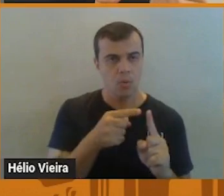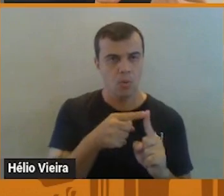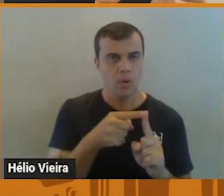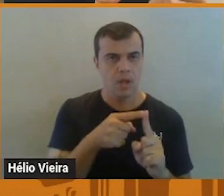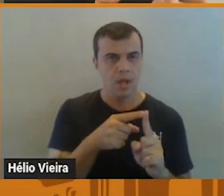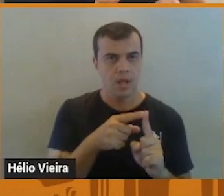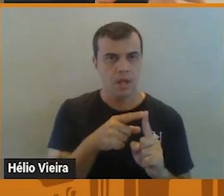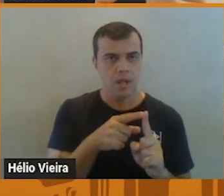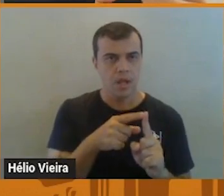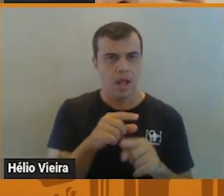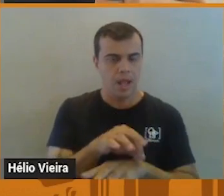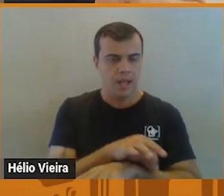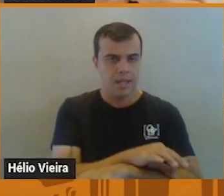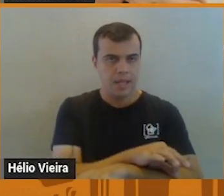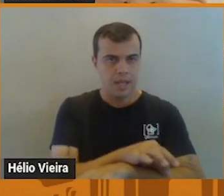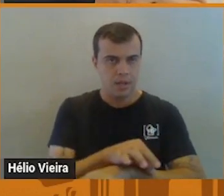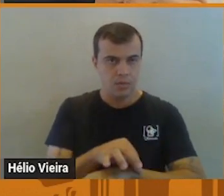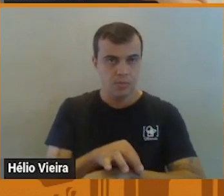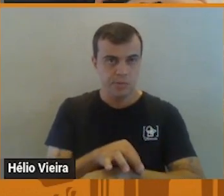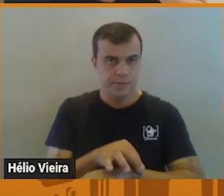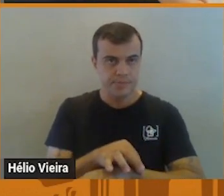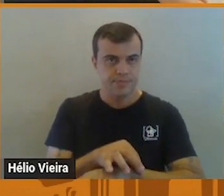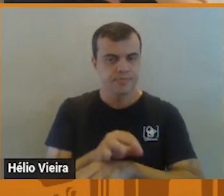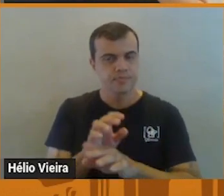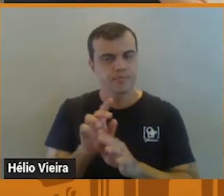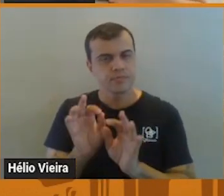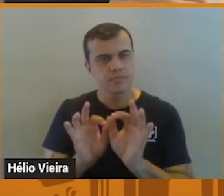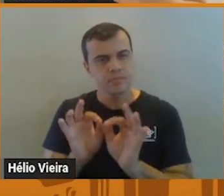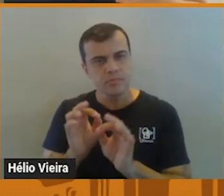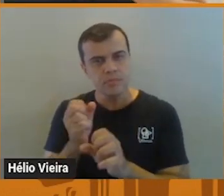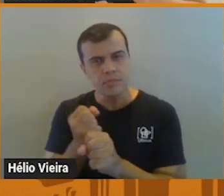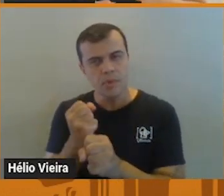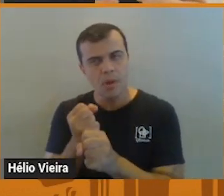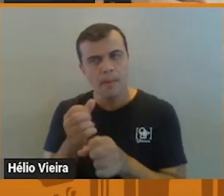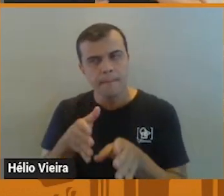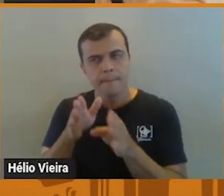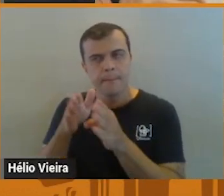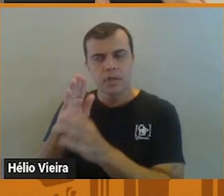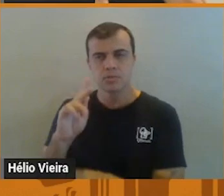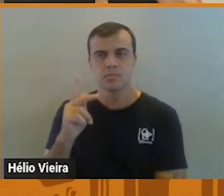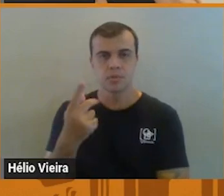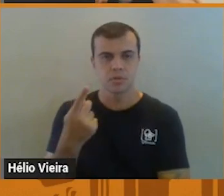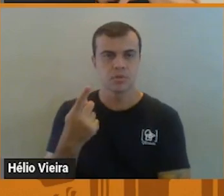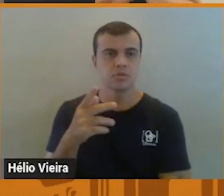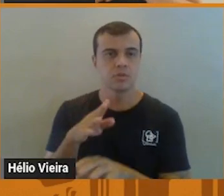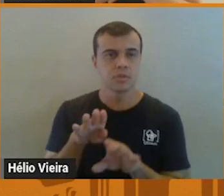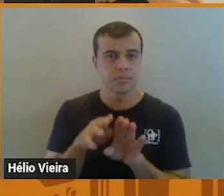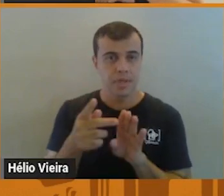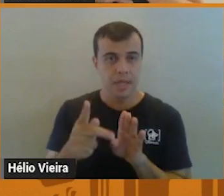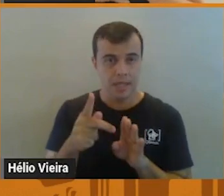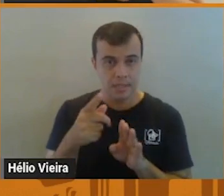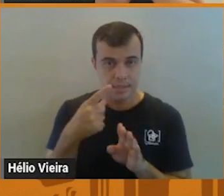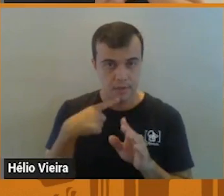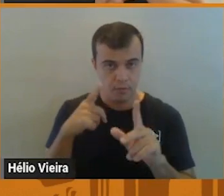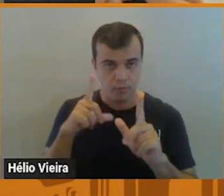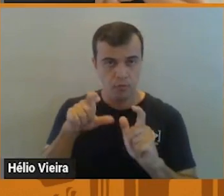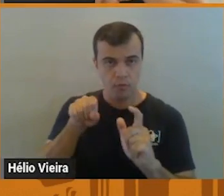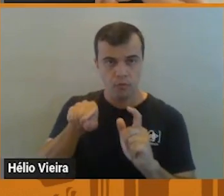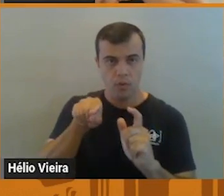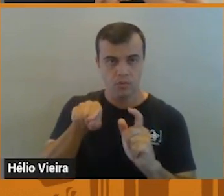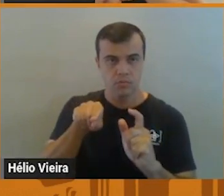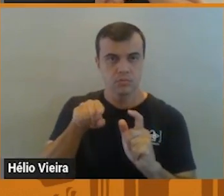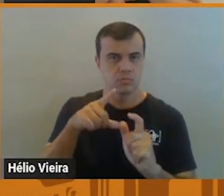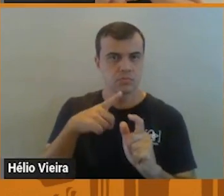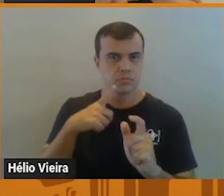é um arquiteto que projetou prédios importantíssimos em Belo Horizonte, inclusive esse prédio que está